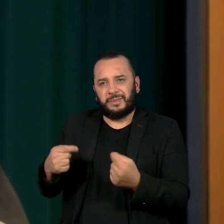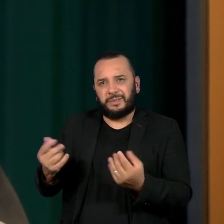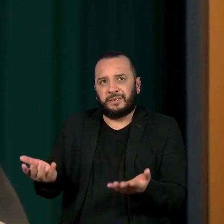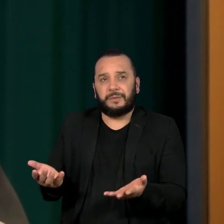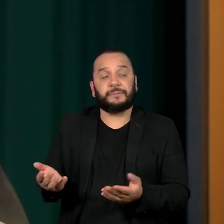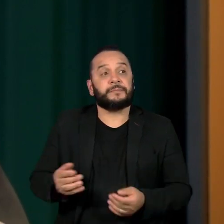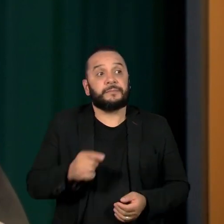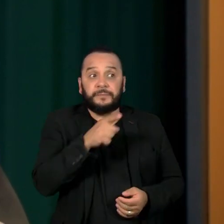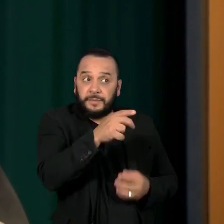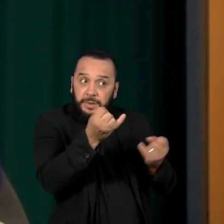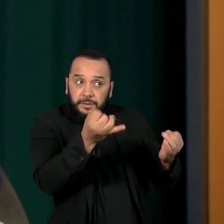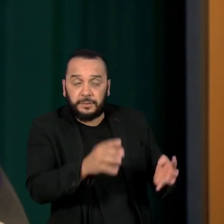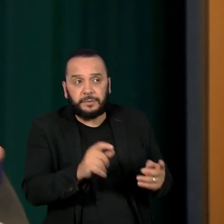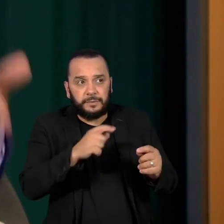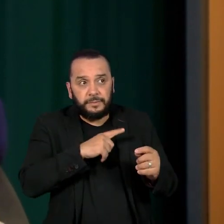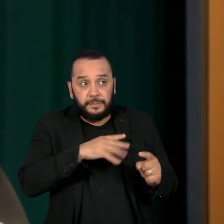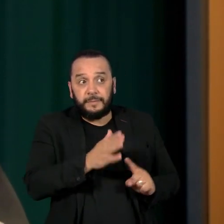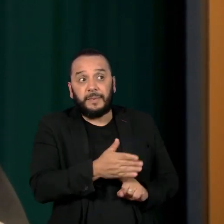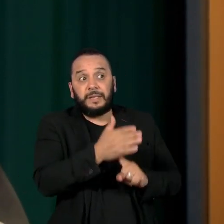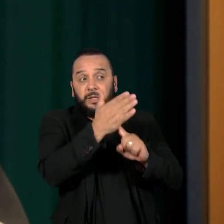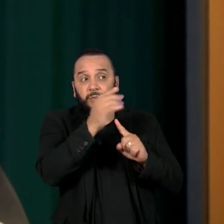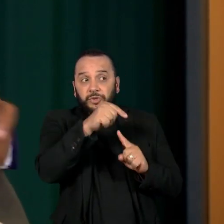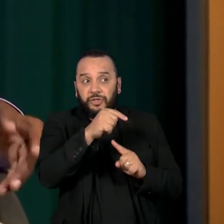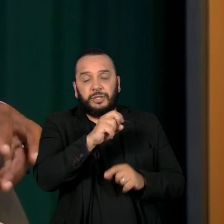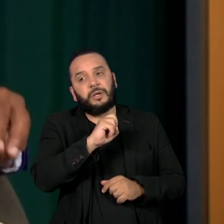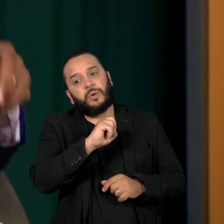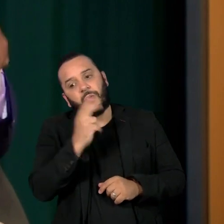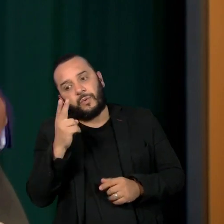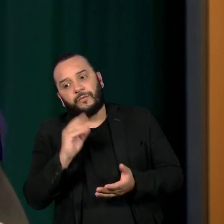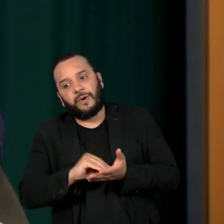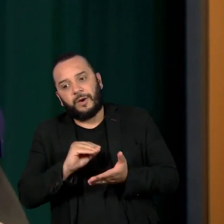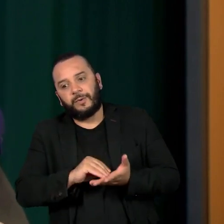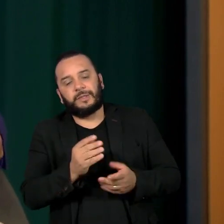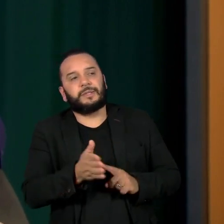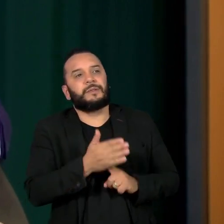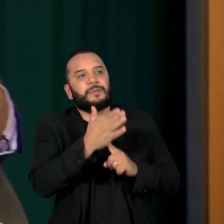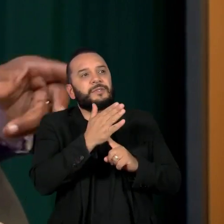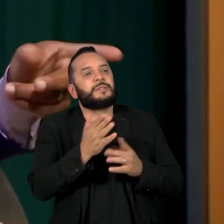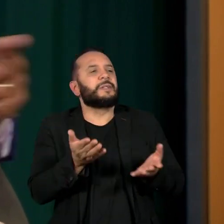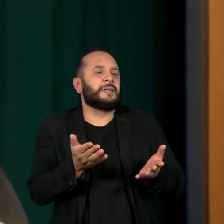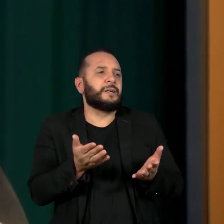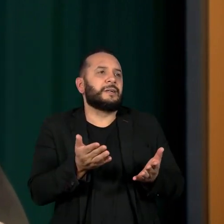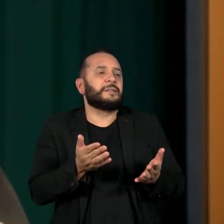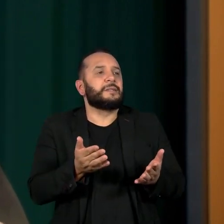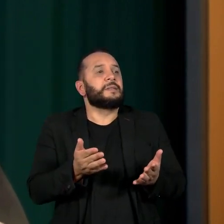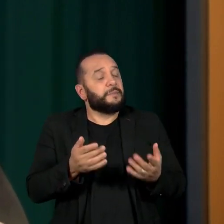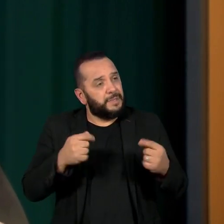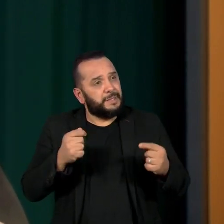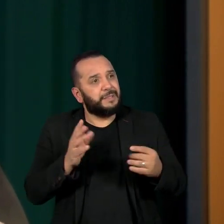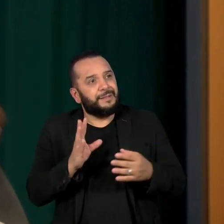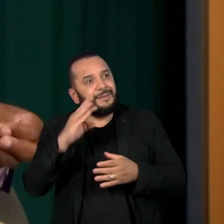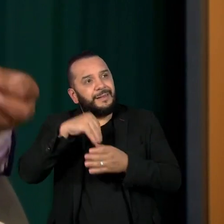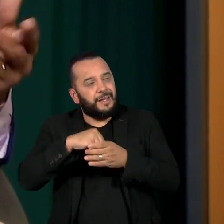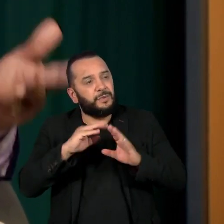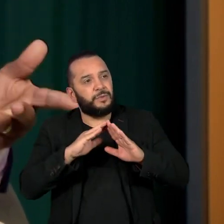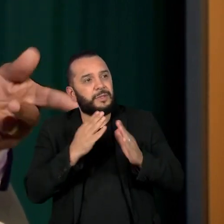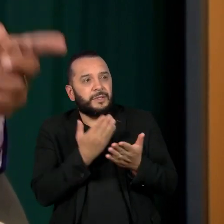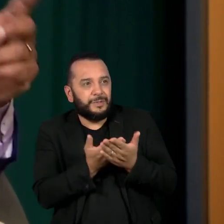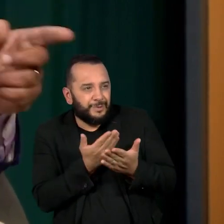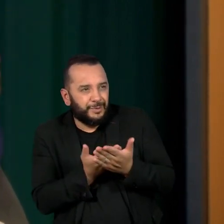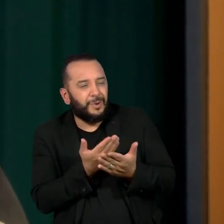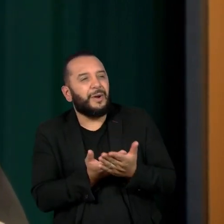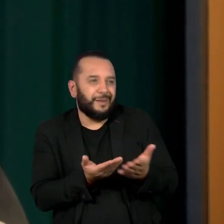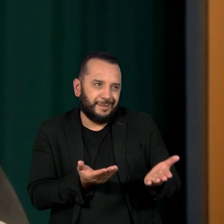dessa tecnologização, a falta dela, sobretudo naquele lugar de preparação desses recursos humanos, que é no